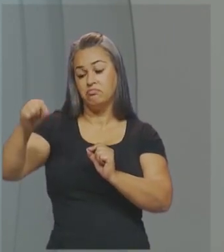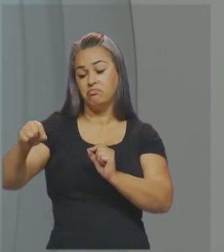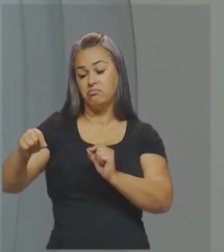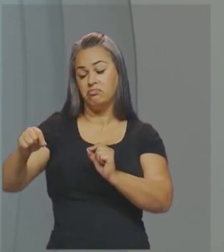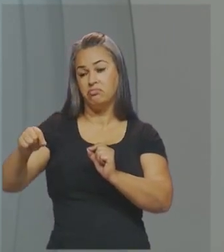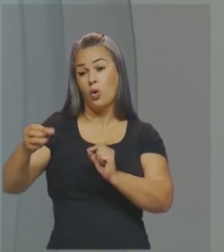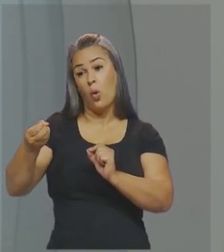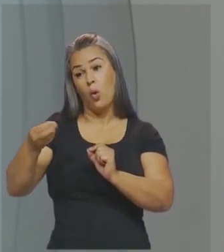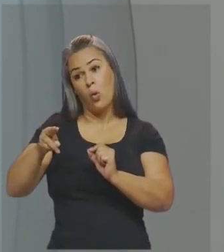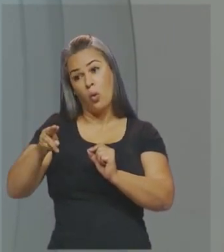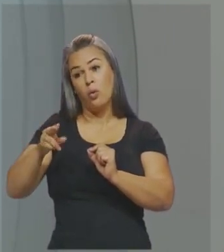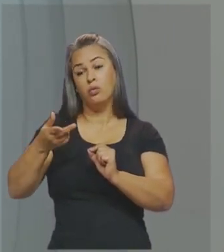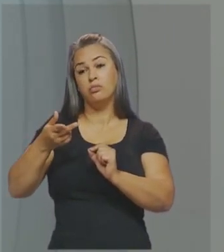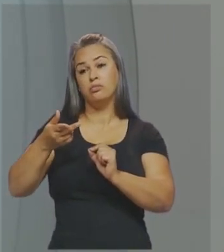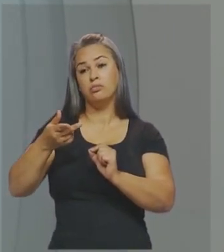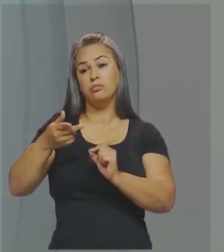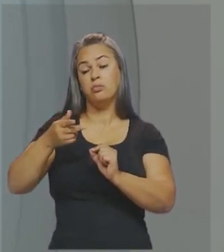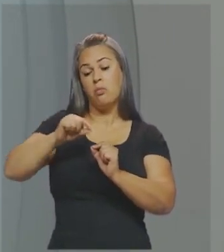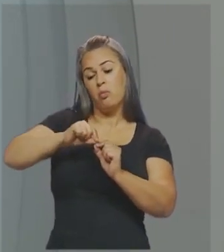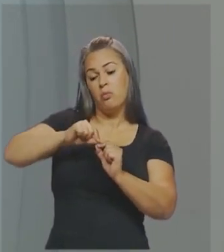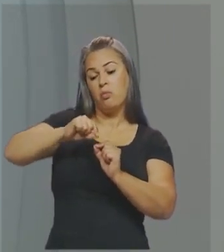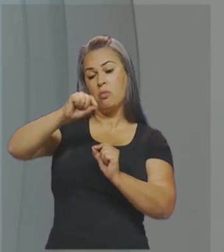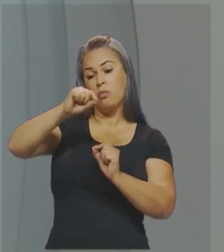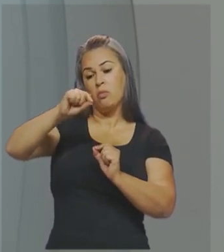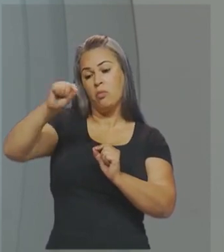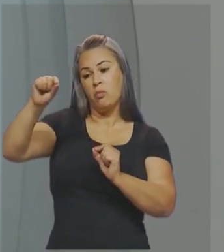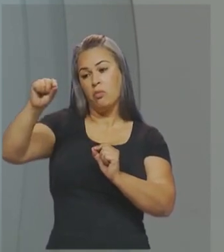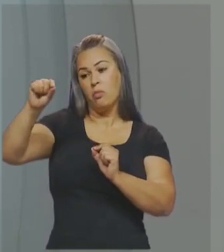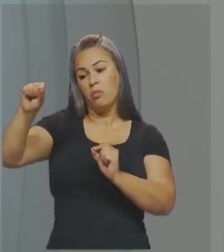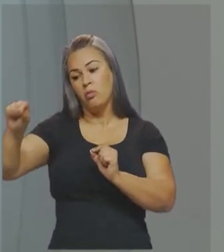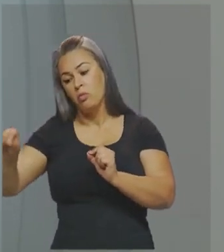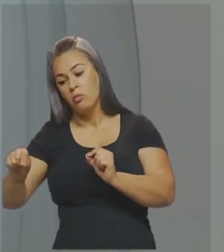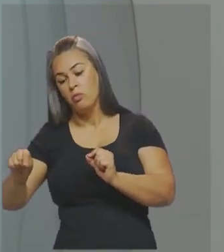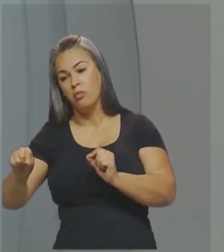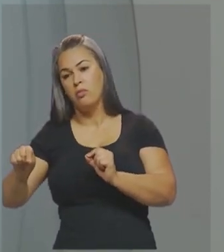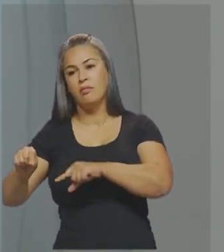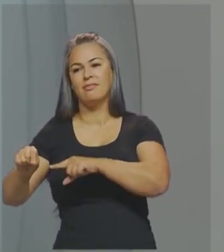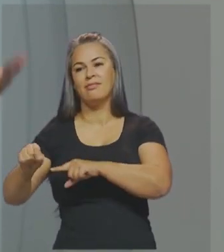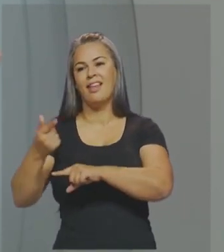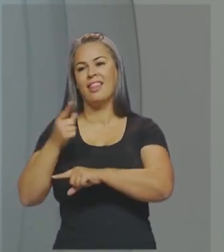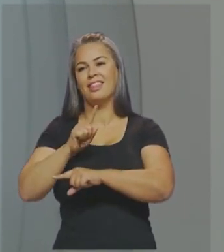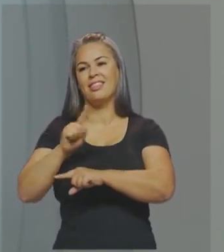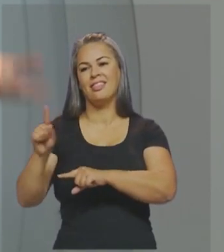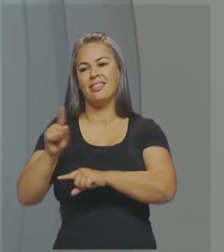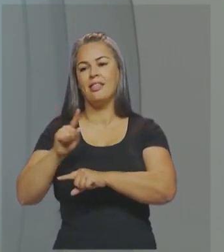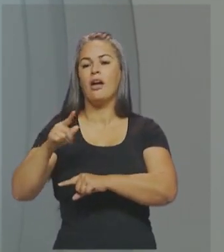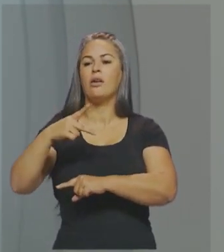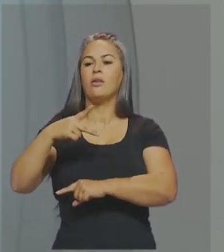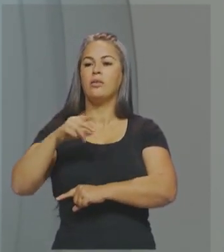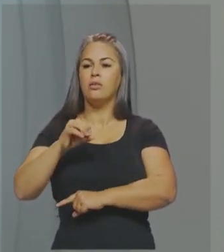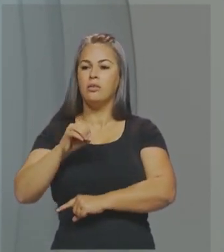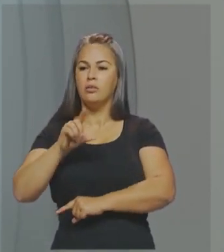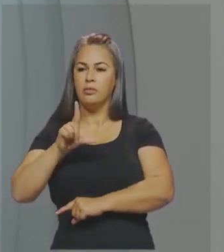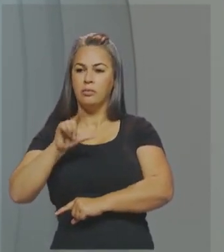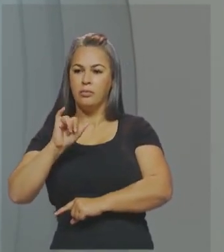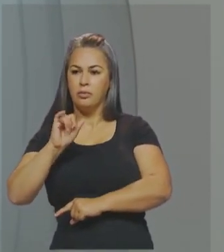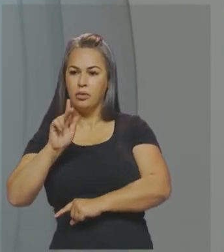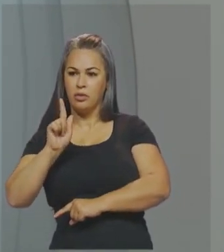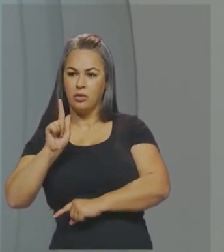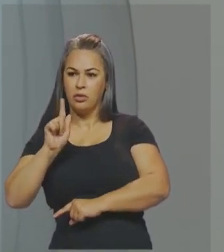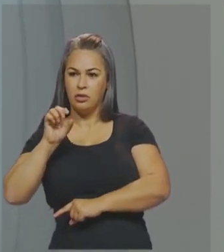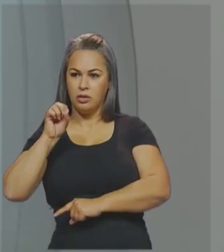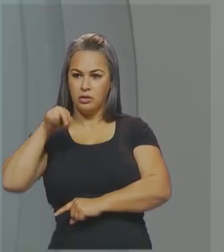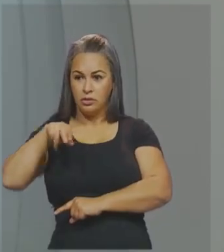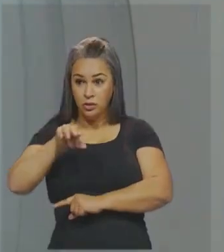que teve uma curva, é considerado como não polígono. Ou teve uma abertura, é considerado como